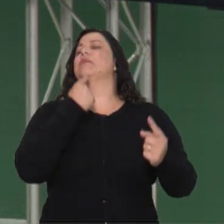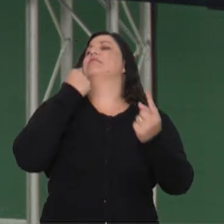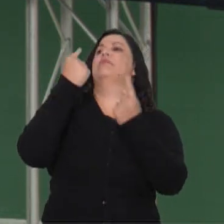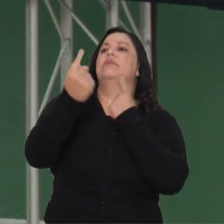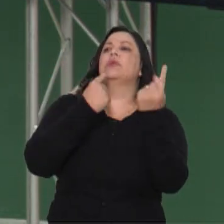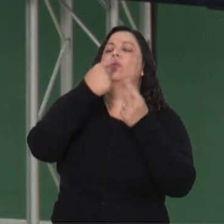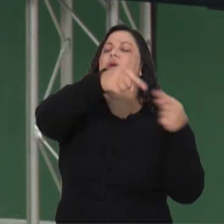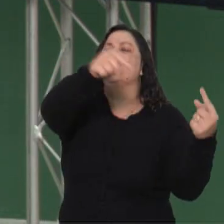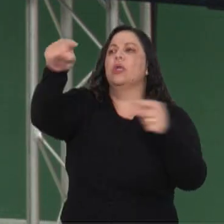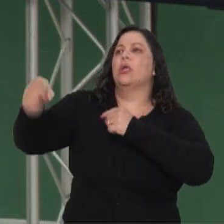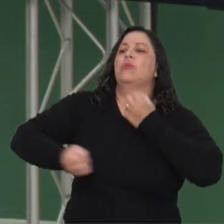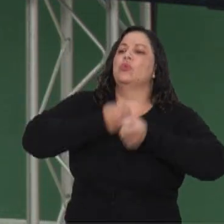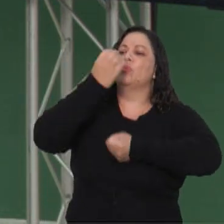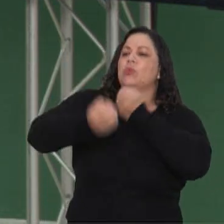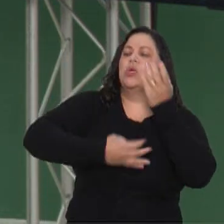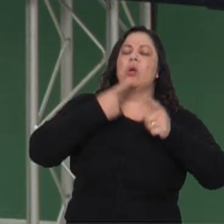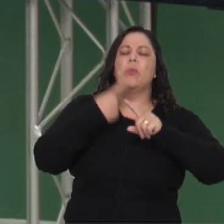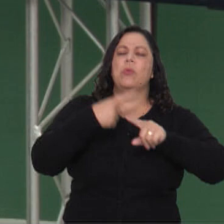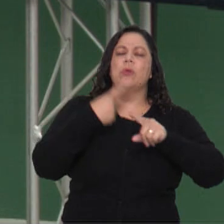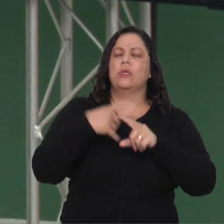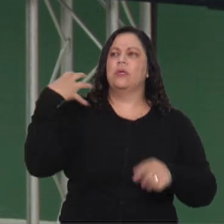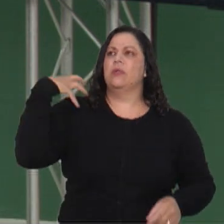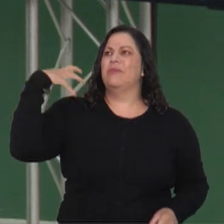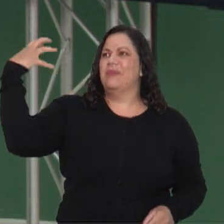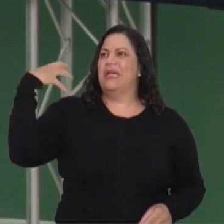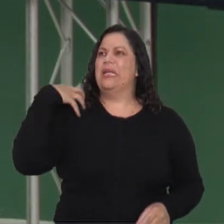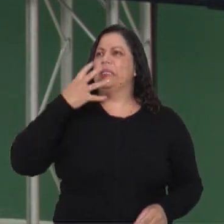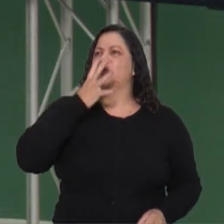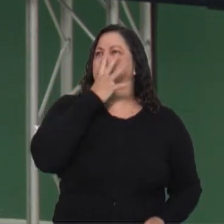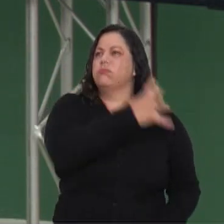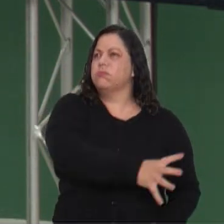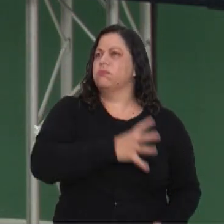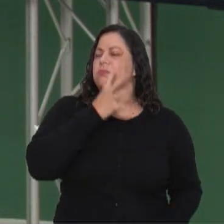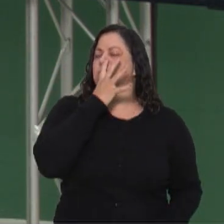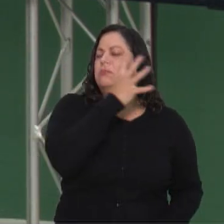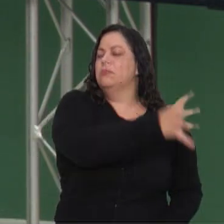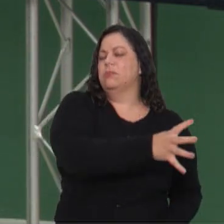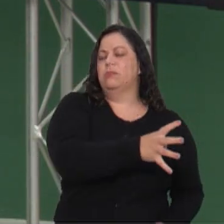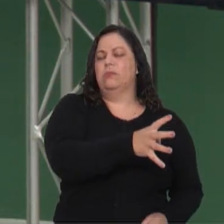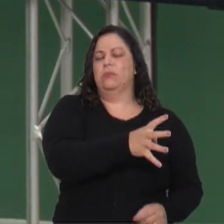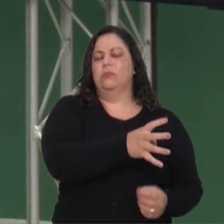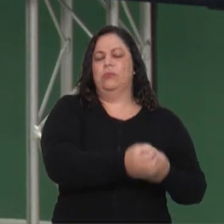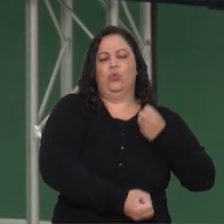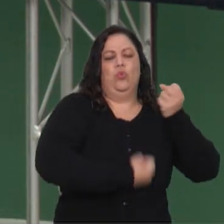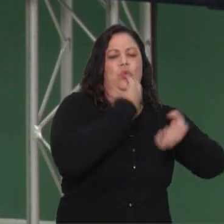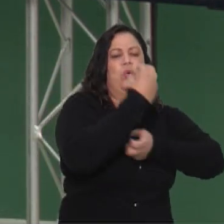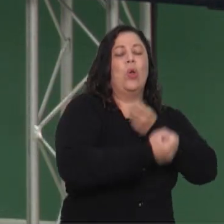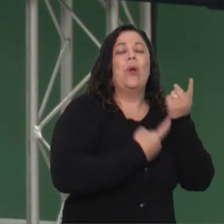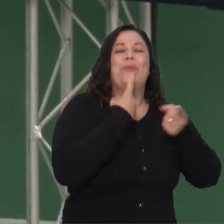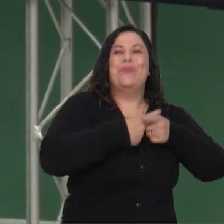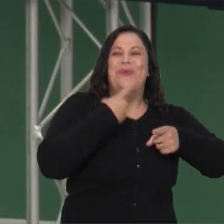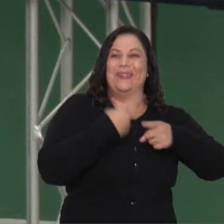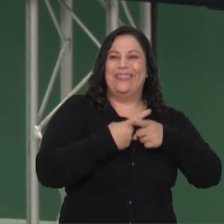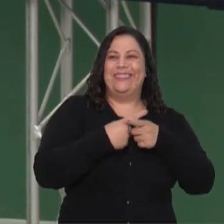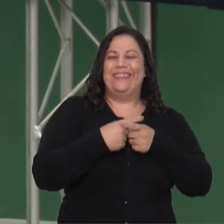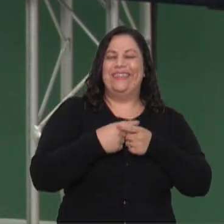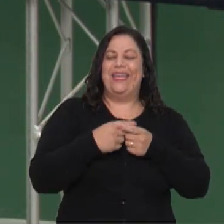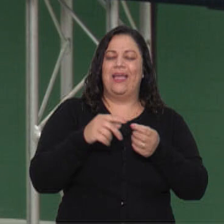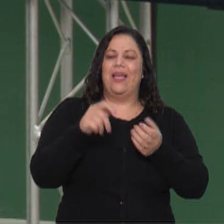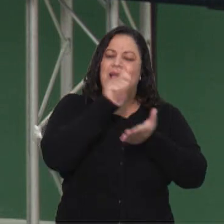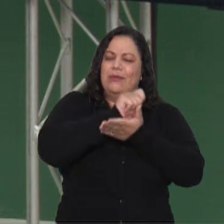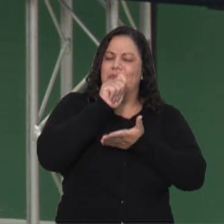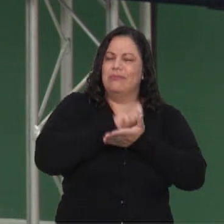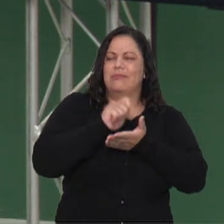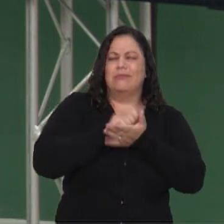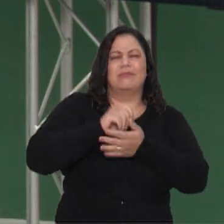ali. Por que o Platão os critica? Porque eles elaboram cópia da cópia ao fazerem suas poesias, ao